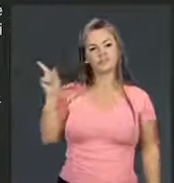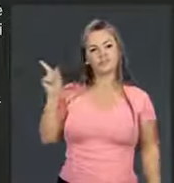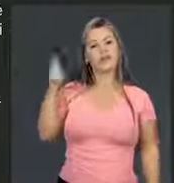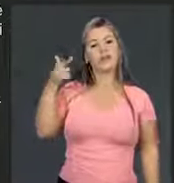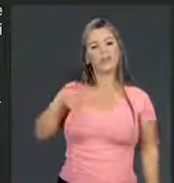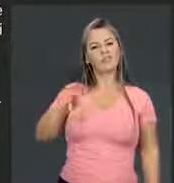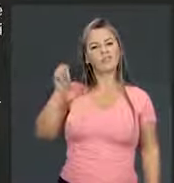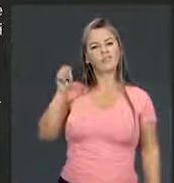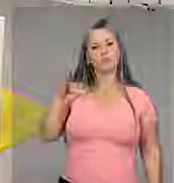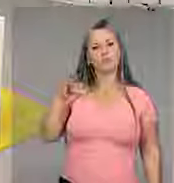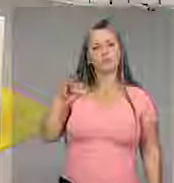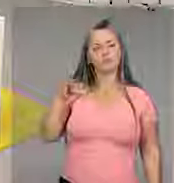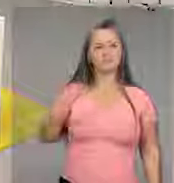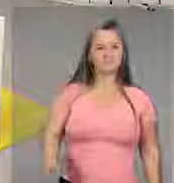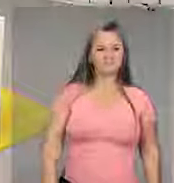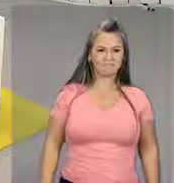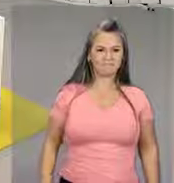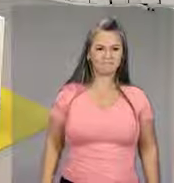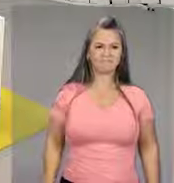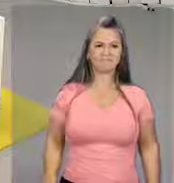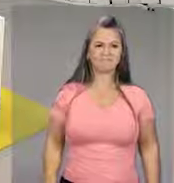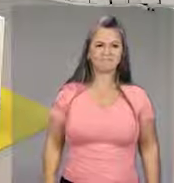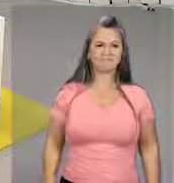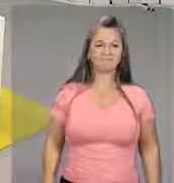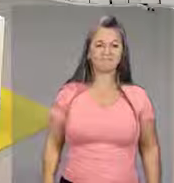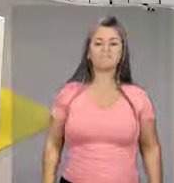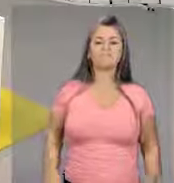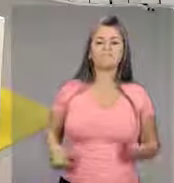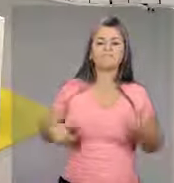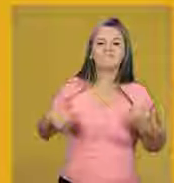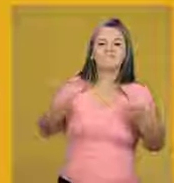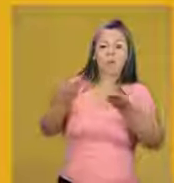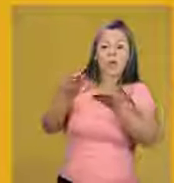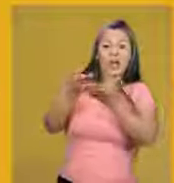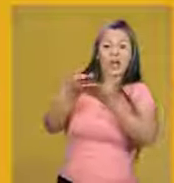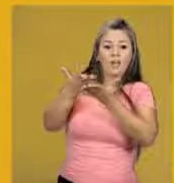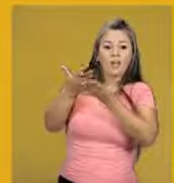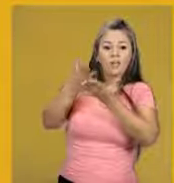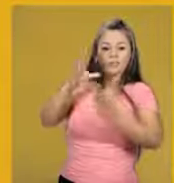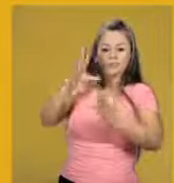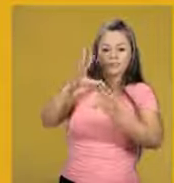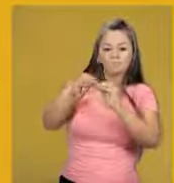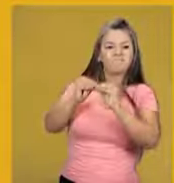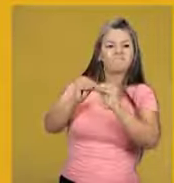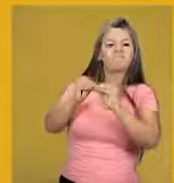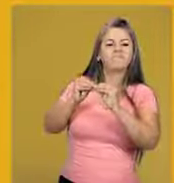funcionar normalmente. Na aula de hoje, aprendemos